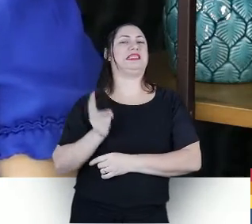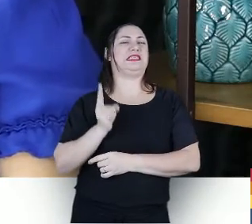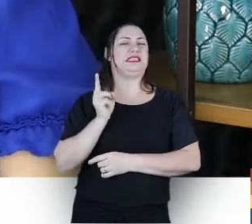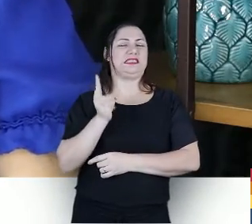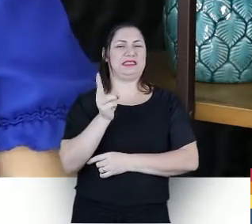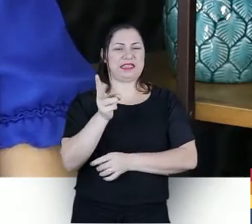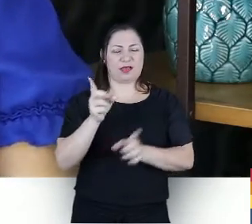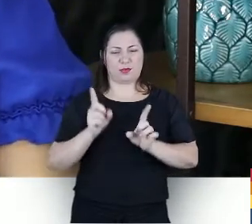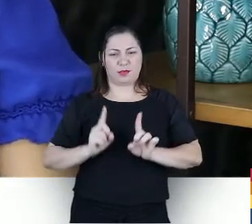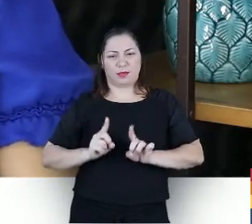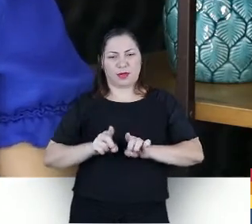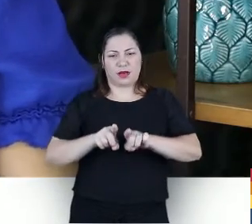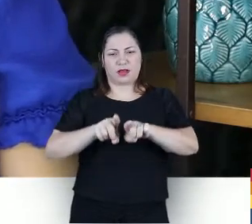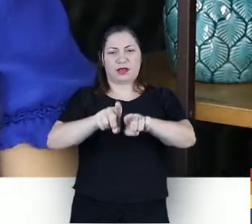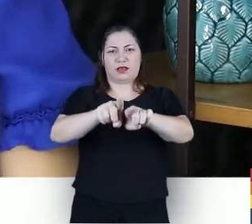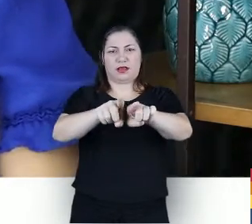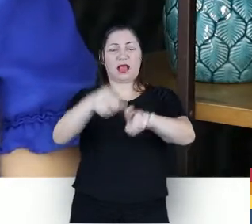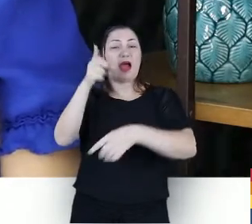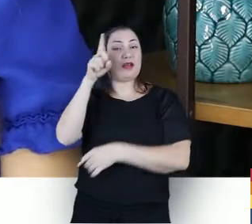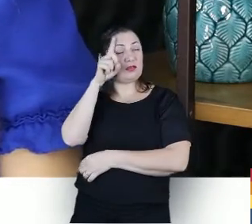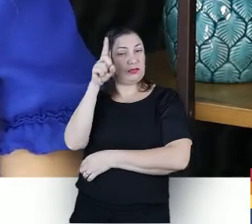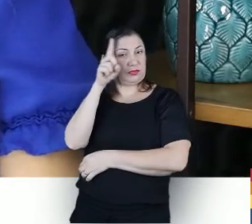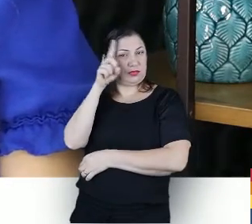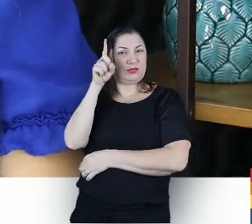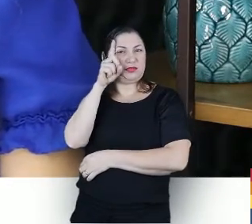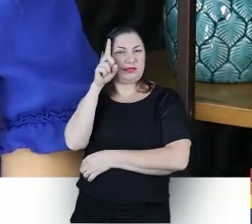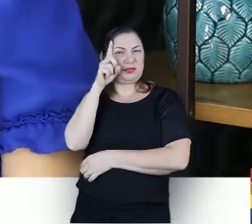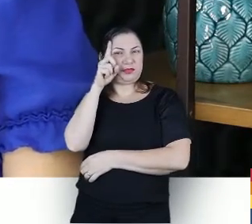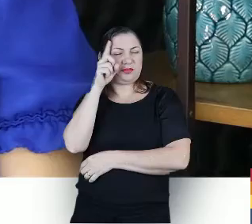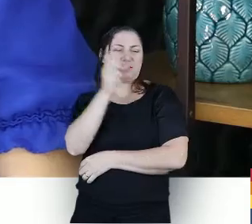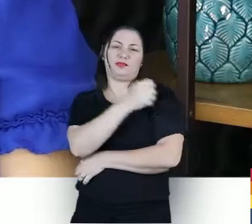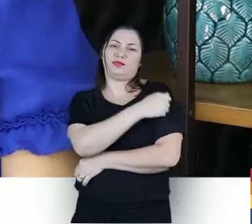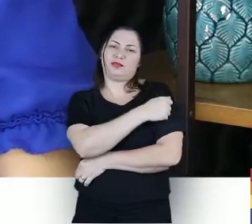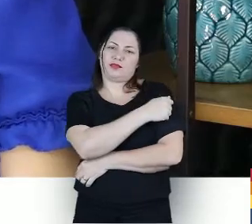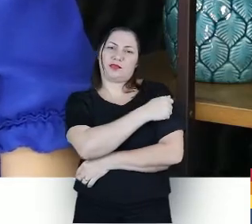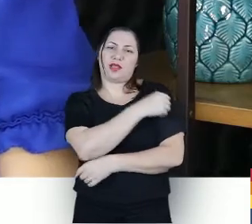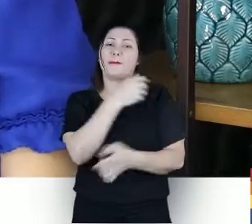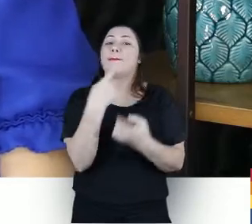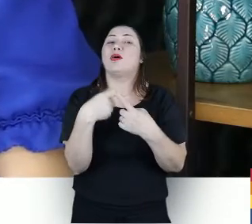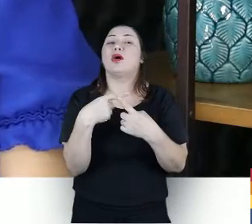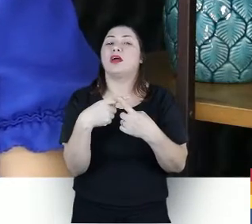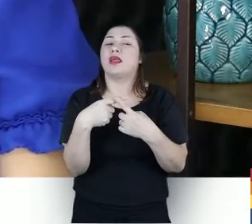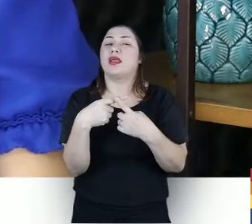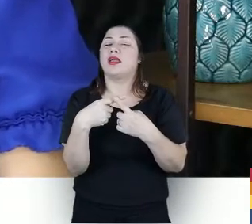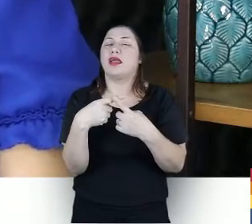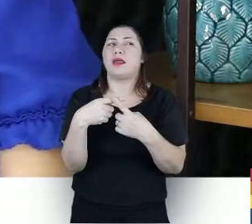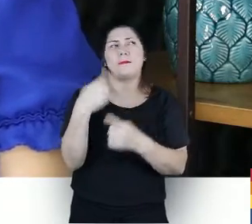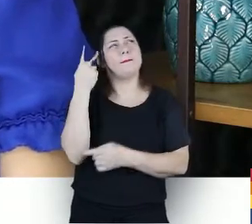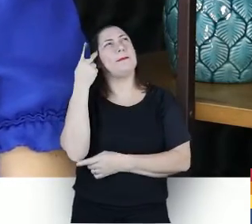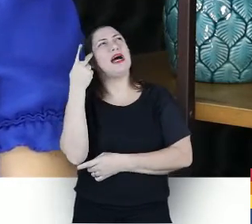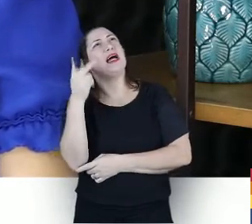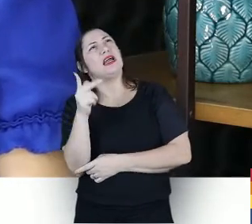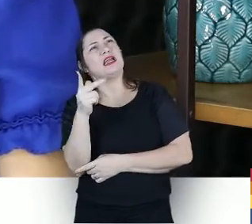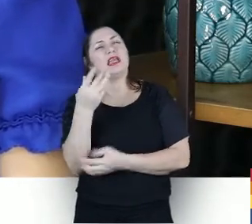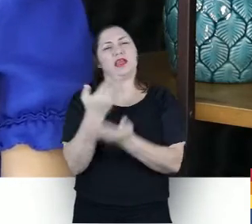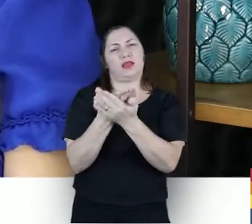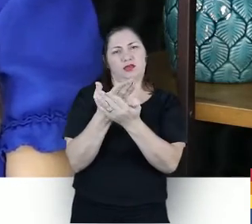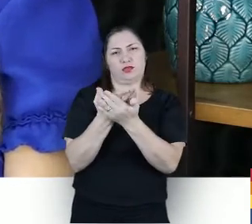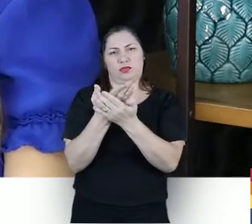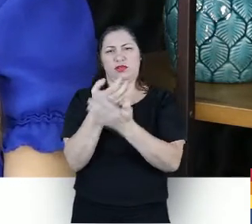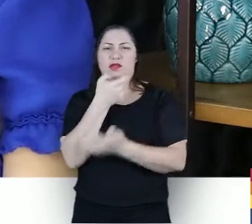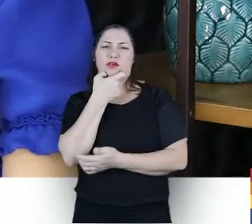inglesa? Bom, vamos lá. Então, diante disso, thinking about it. Vou